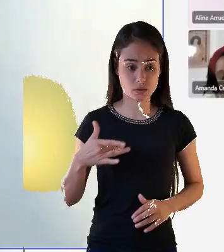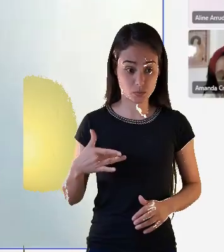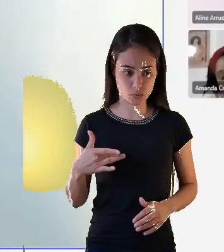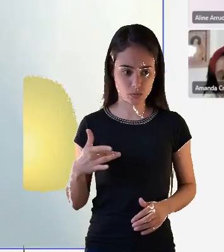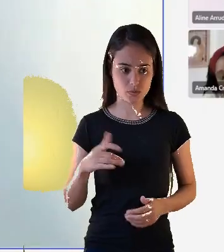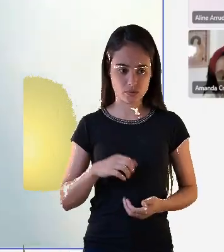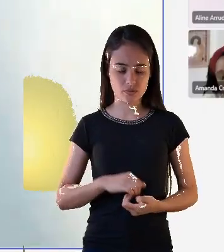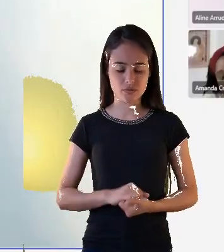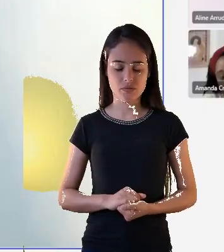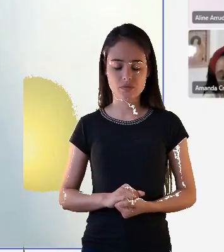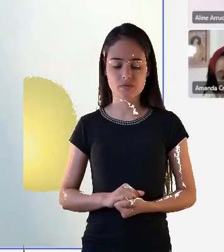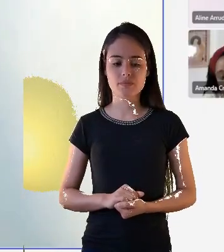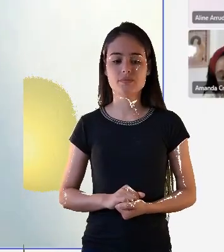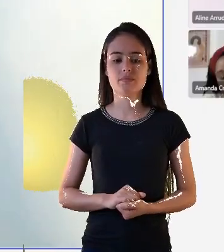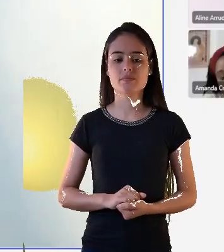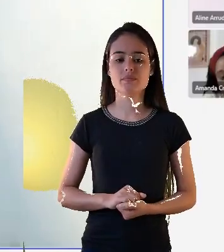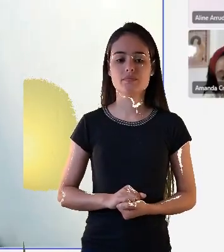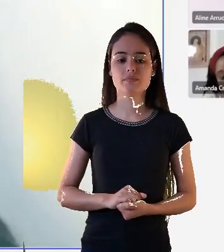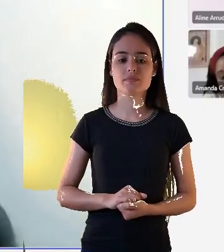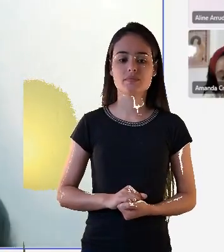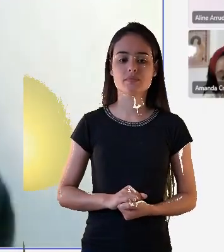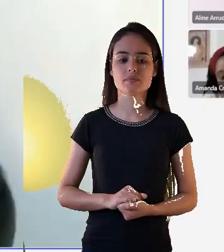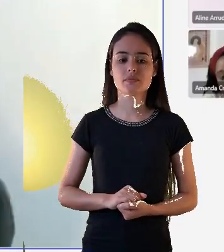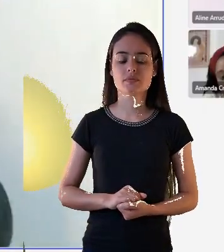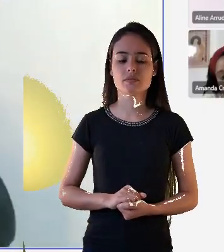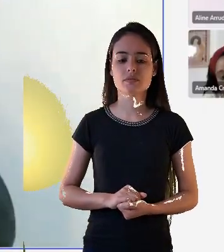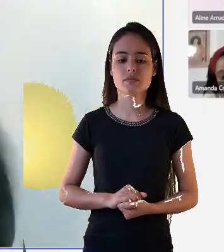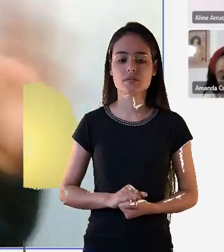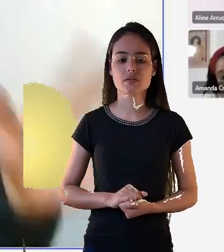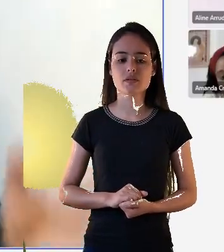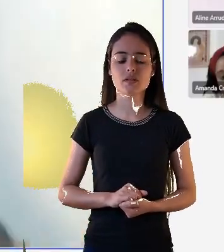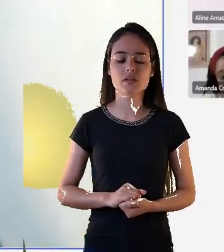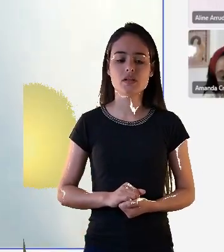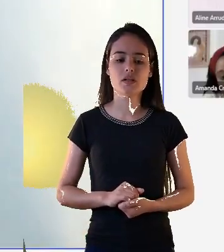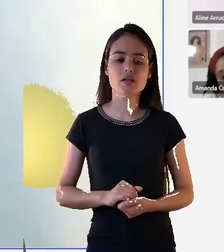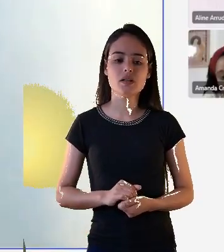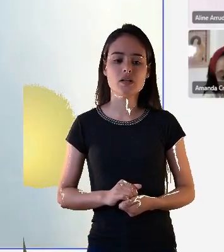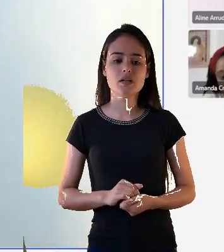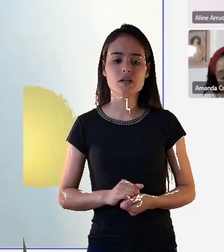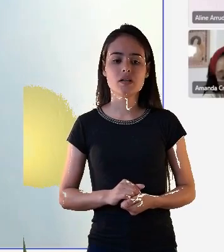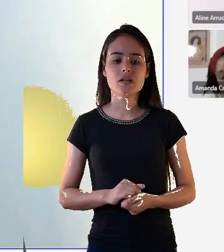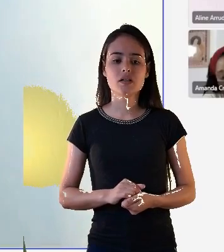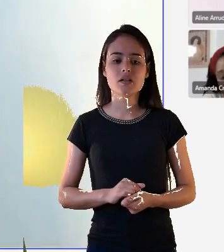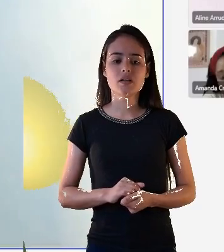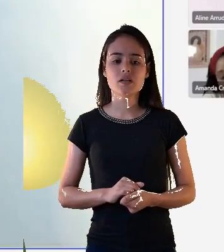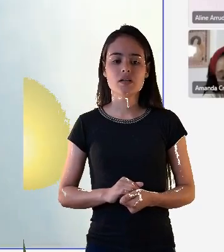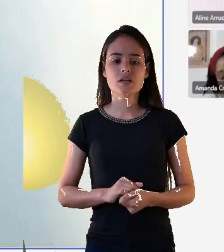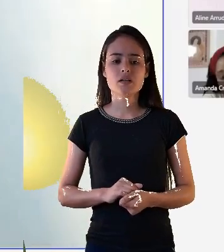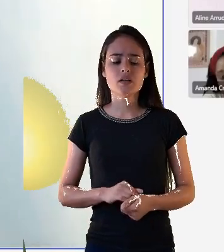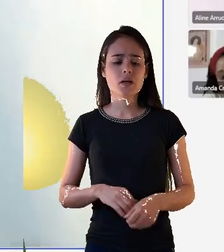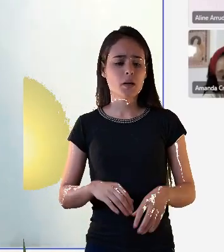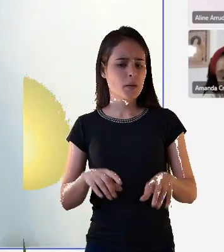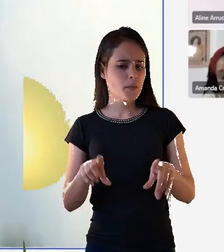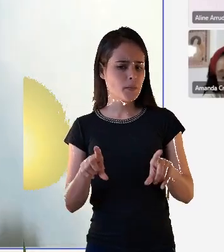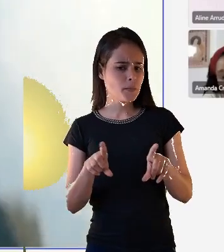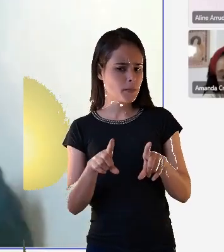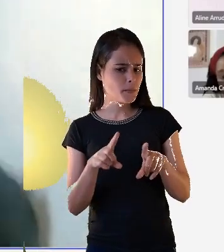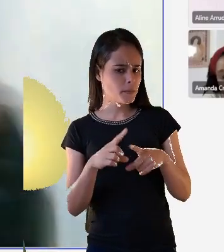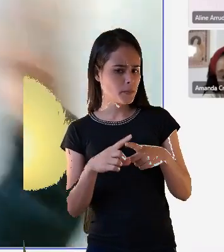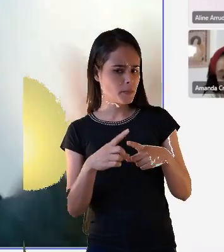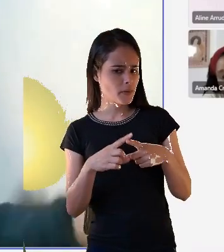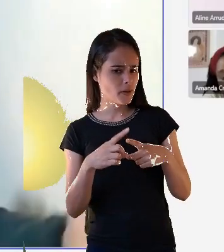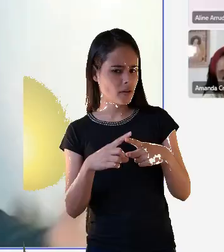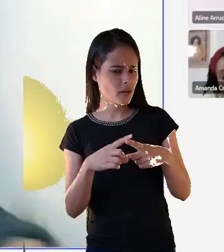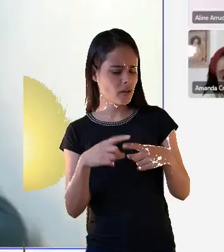da herança escravocrata, né, de um dos países que teve a experiência escravocrata mais extensa no mundo, foram mais de 300 anos.